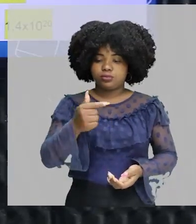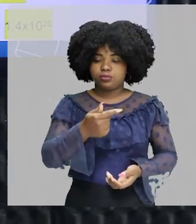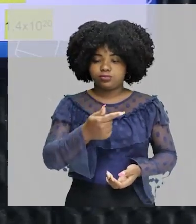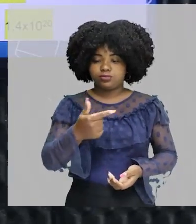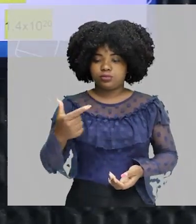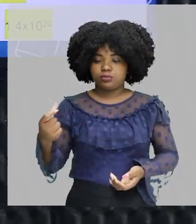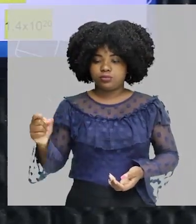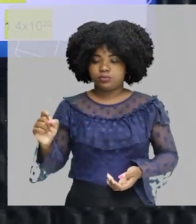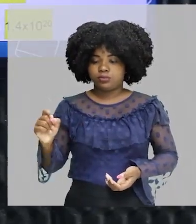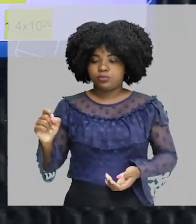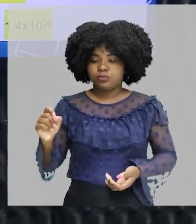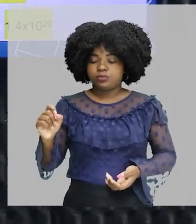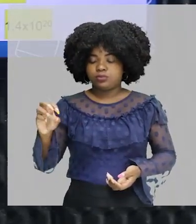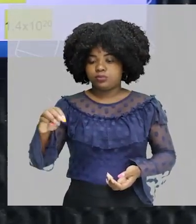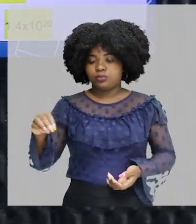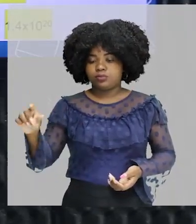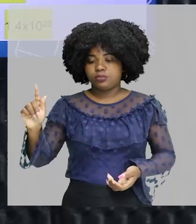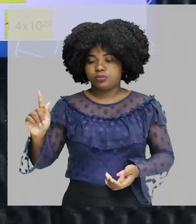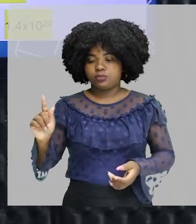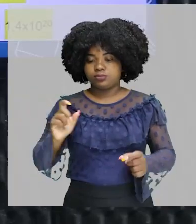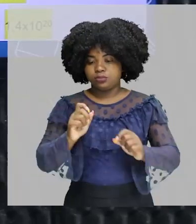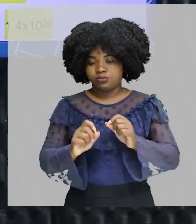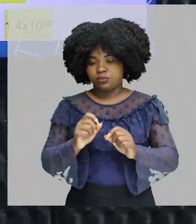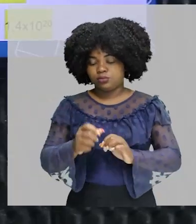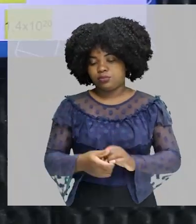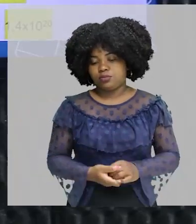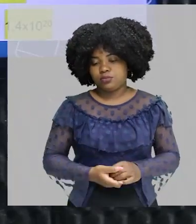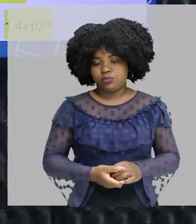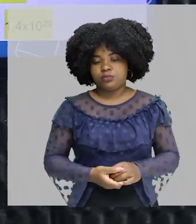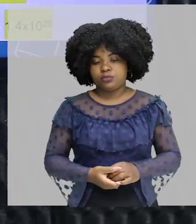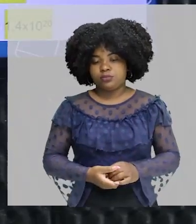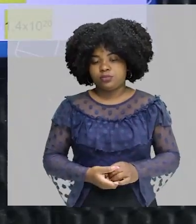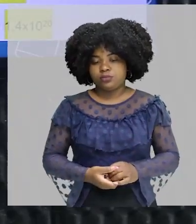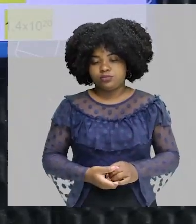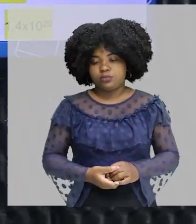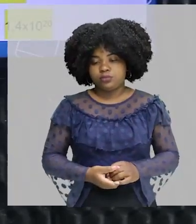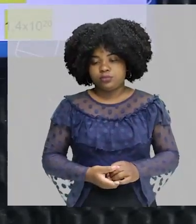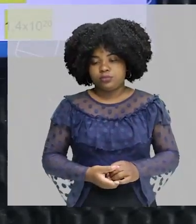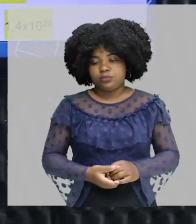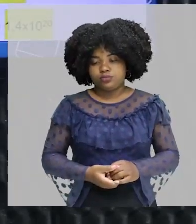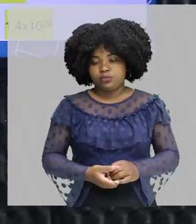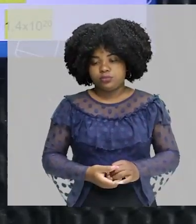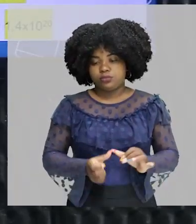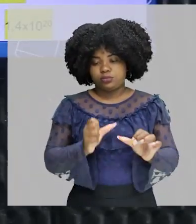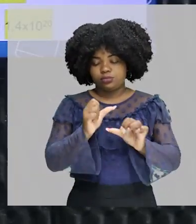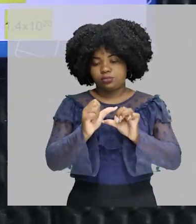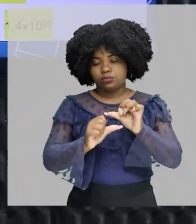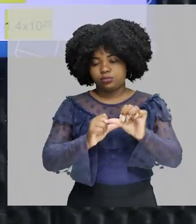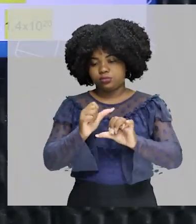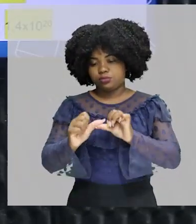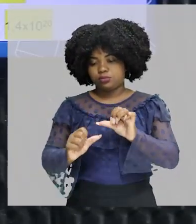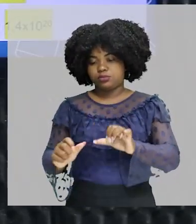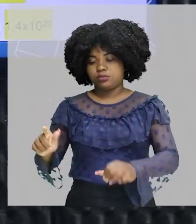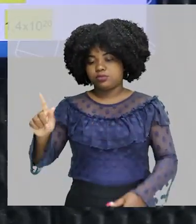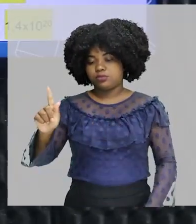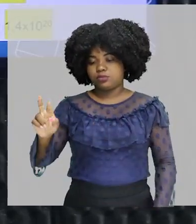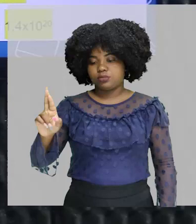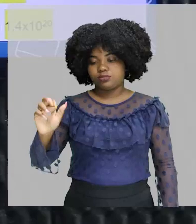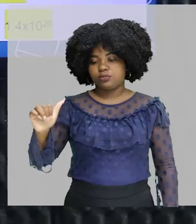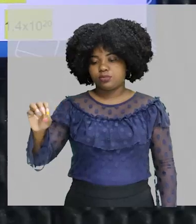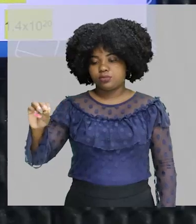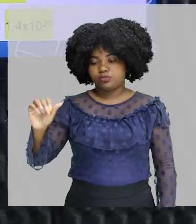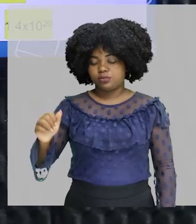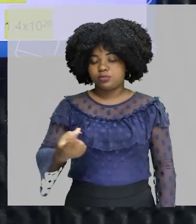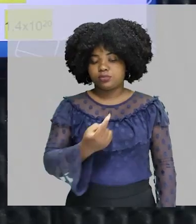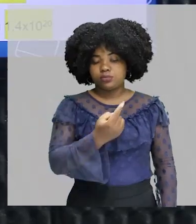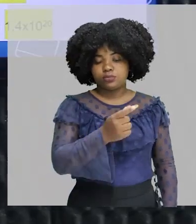miligramas? Em 70 miligramas. 70 miligramas, eu tive que converter para gramas. Sabendo que 1 grama